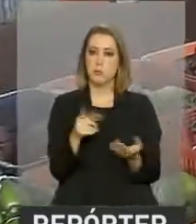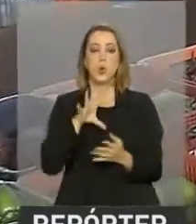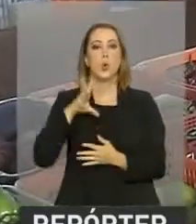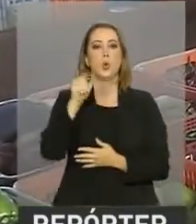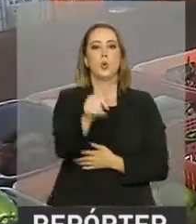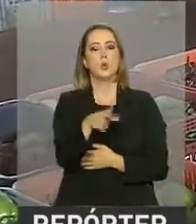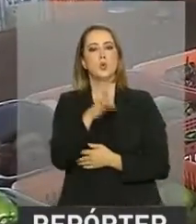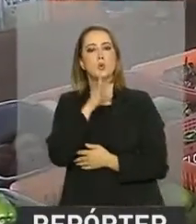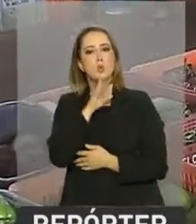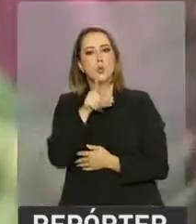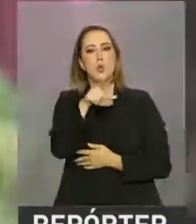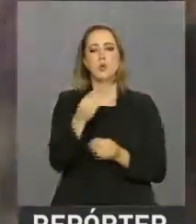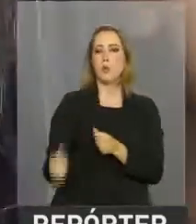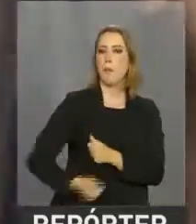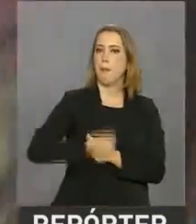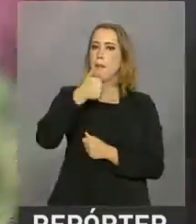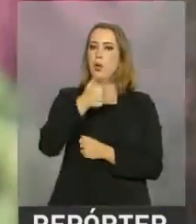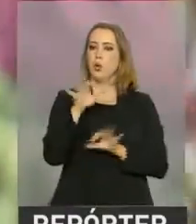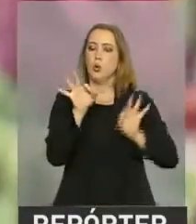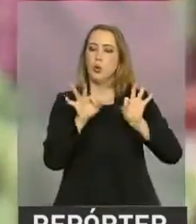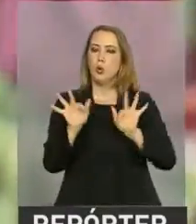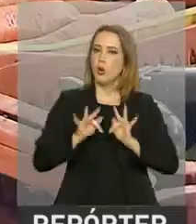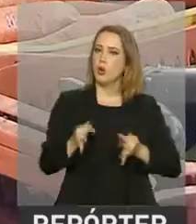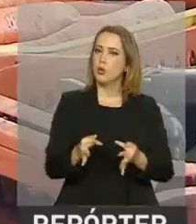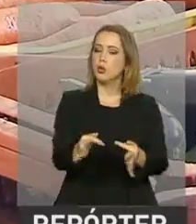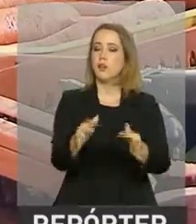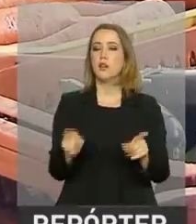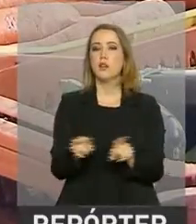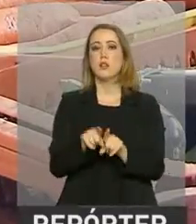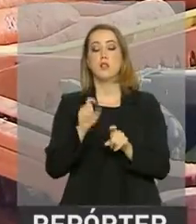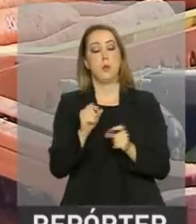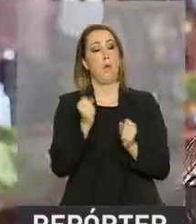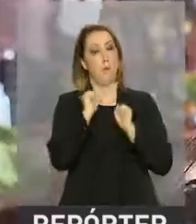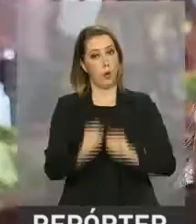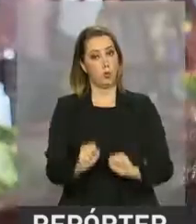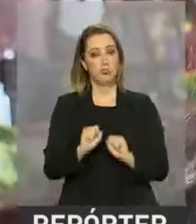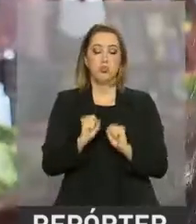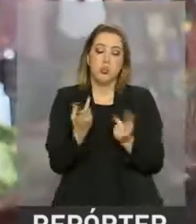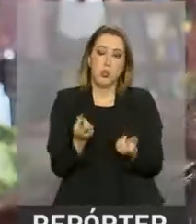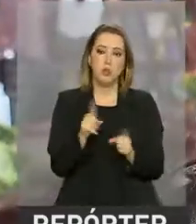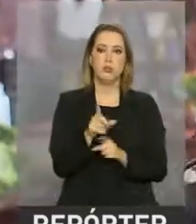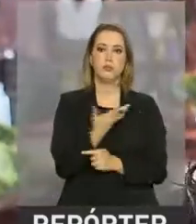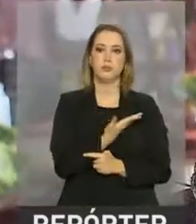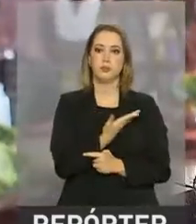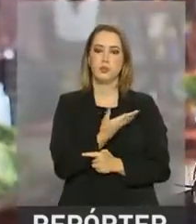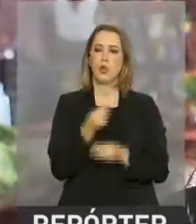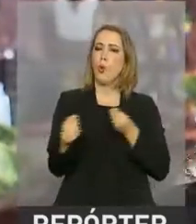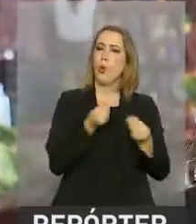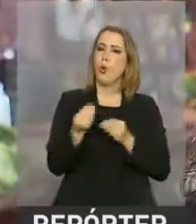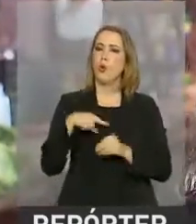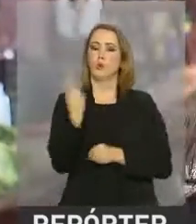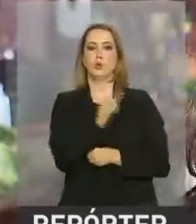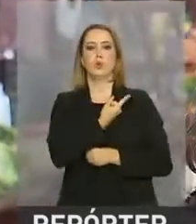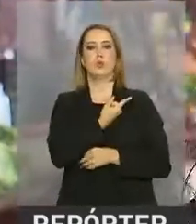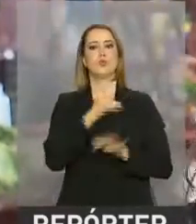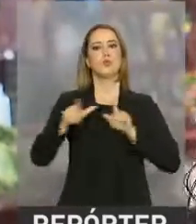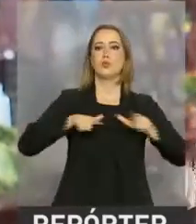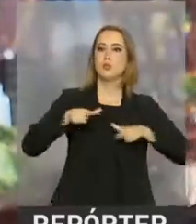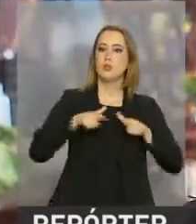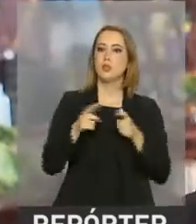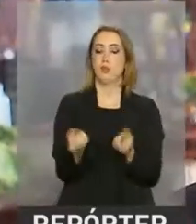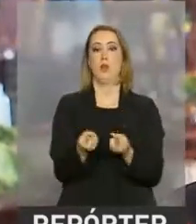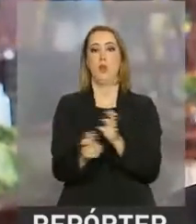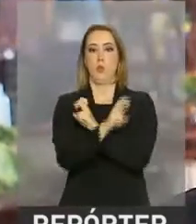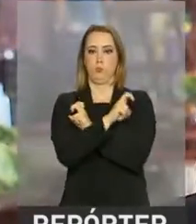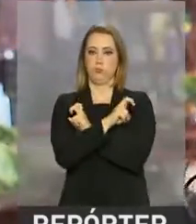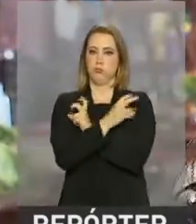se informam sobre as melhores técnicas de cultivo e o que se pode ou não fazer. Como funciona o controle do agrotóxico,